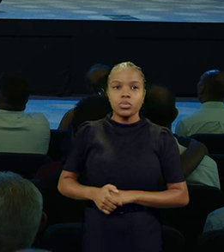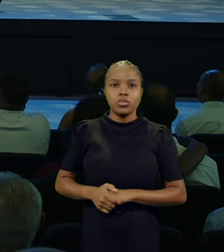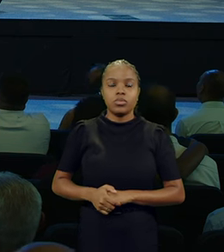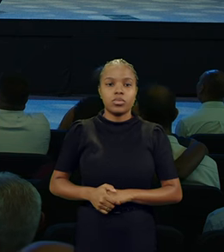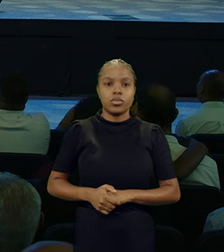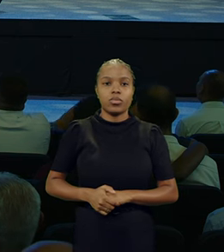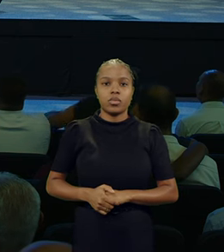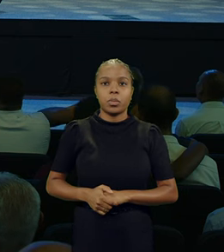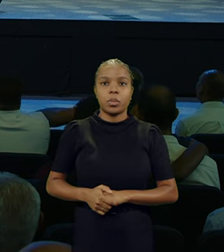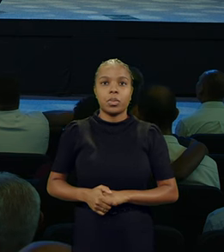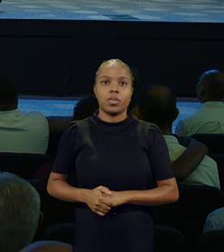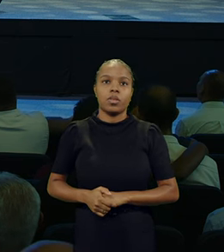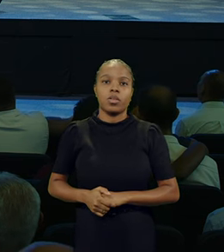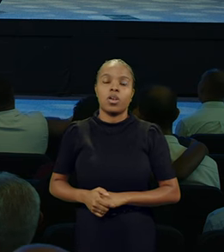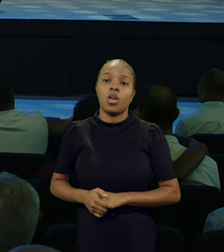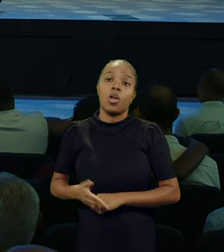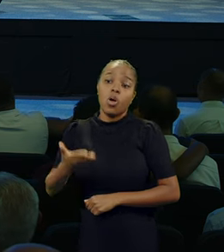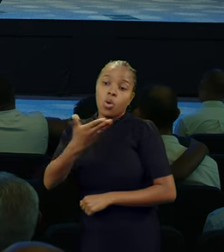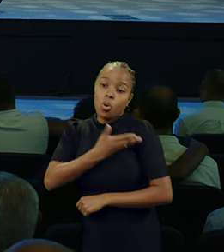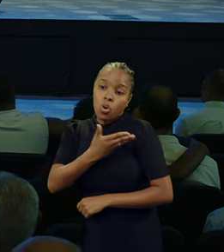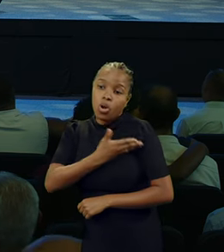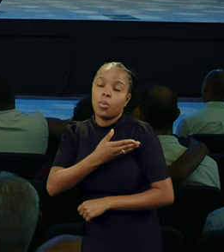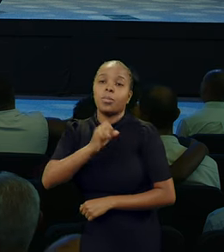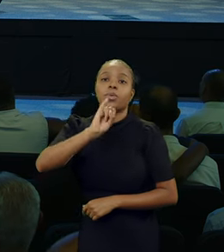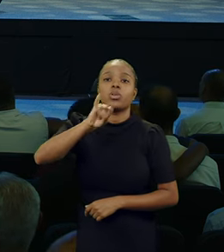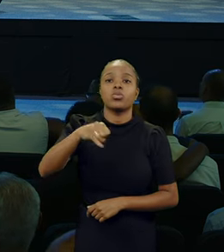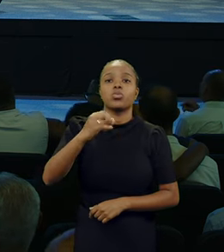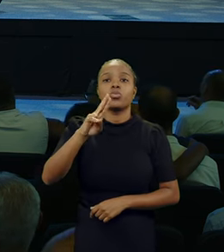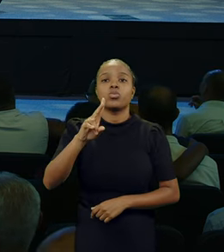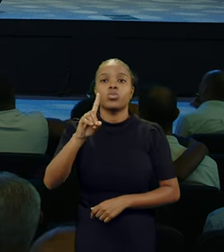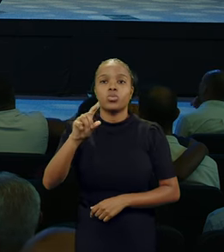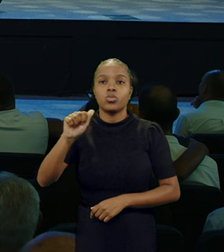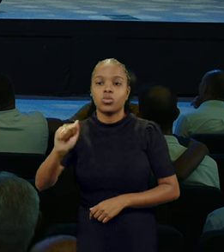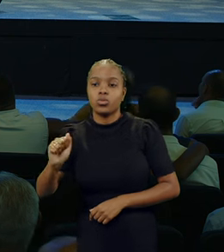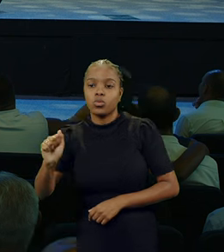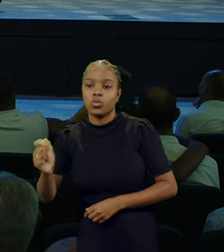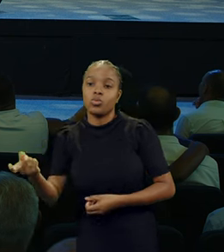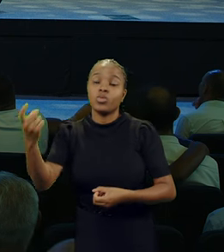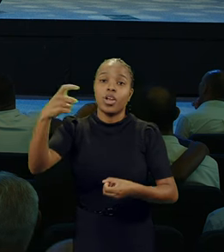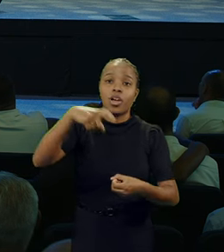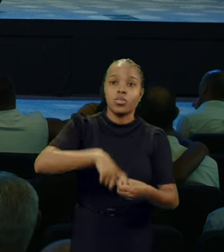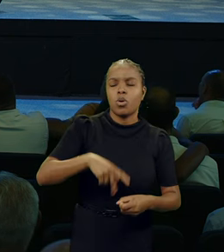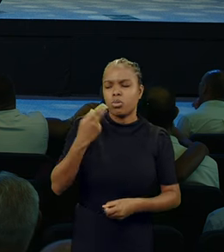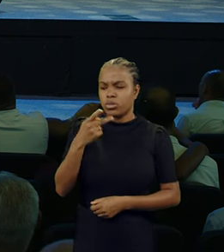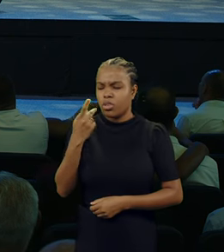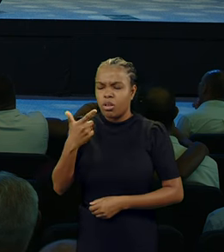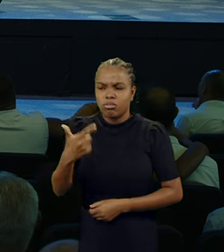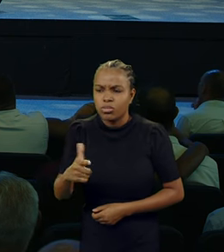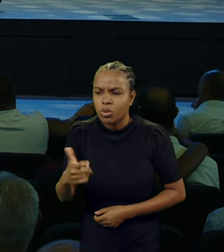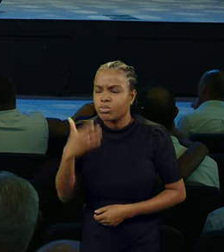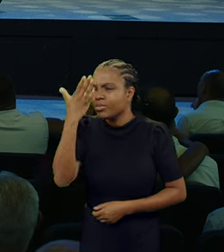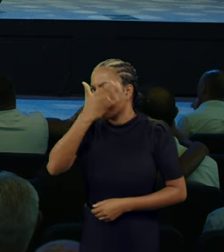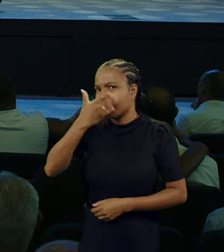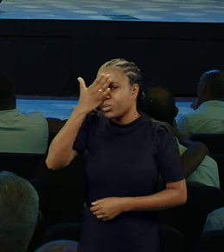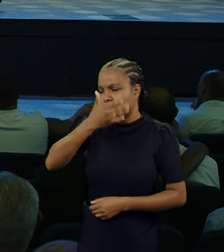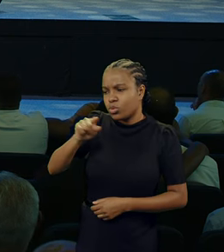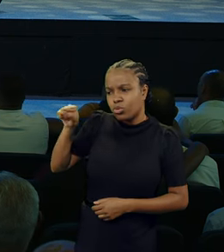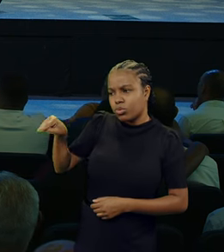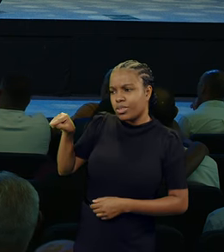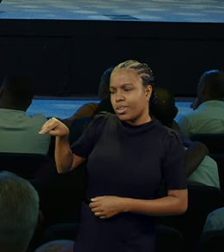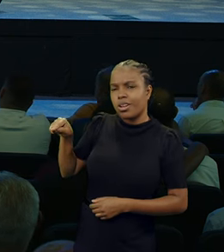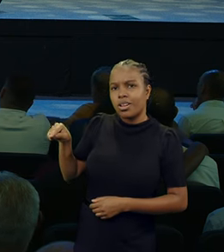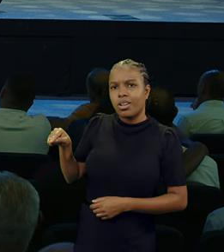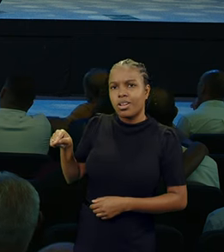O amigo de Judá volta, chega para Judá e diz: Judá, não existe essa prostituta lá, essa mulher não existe.